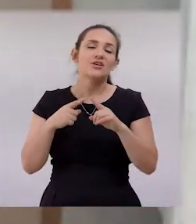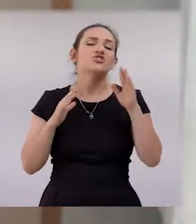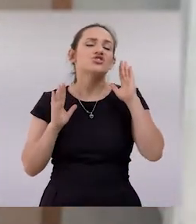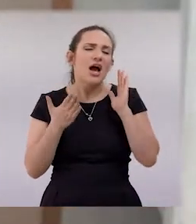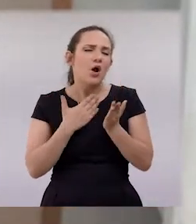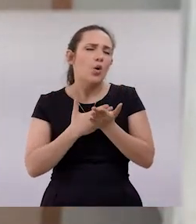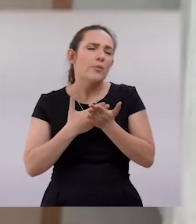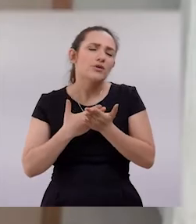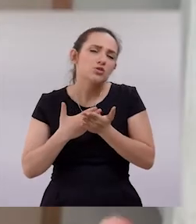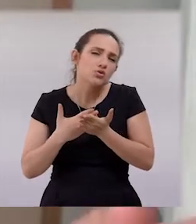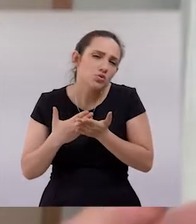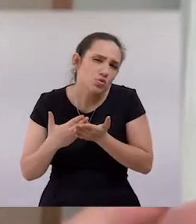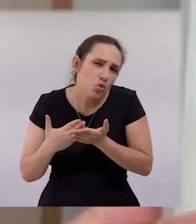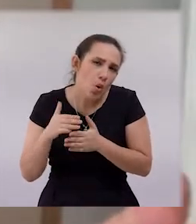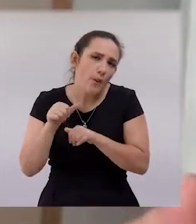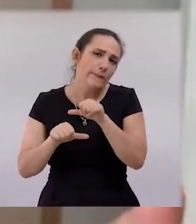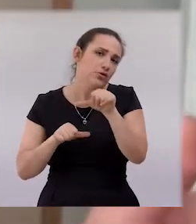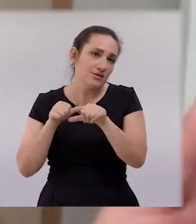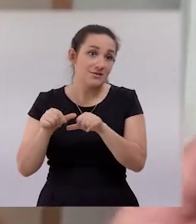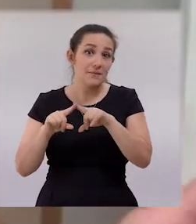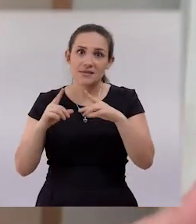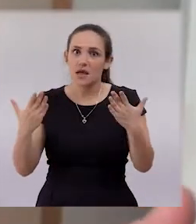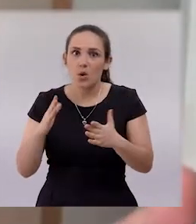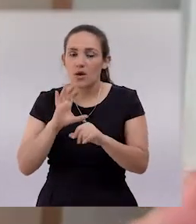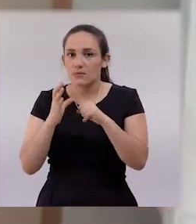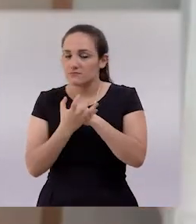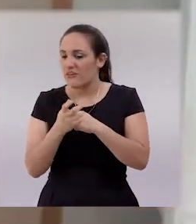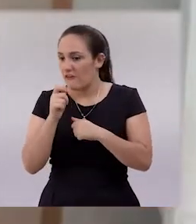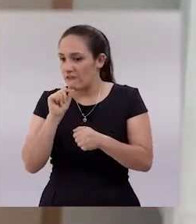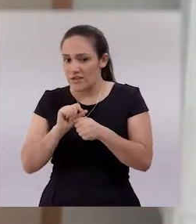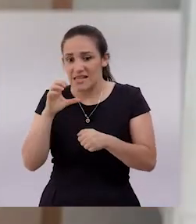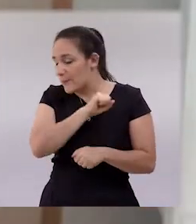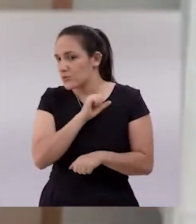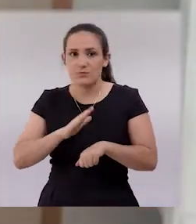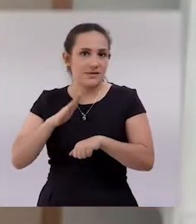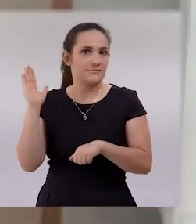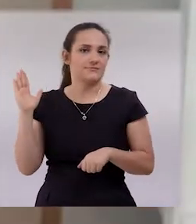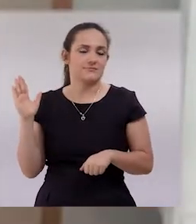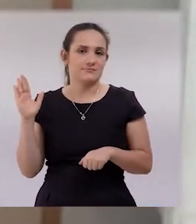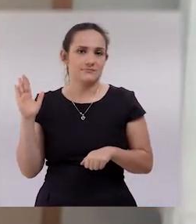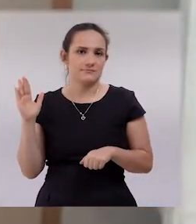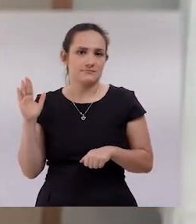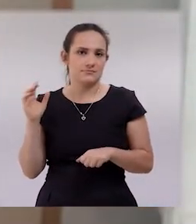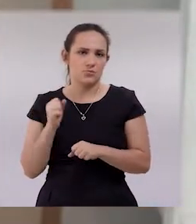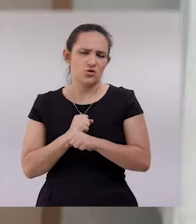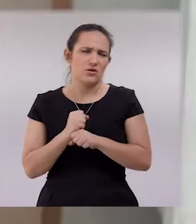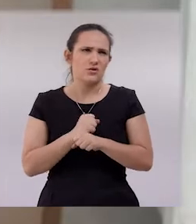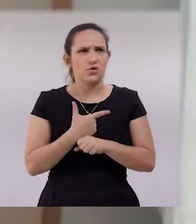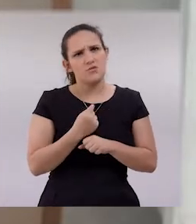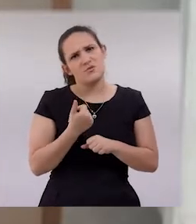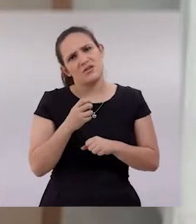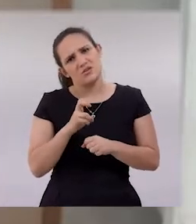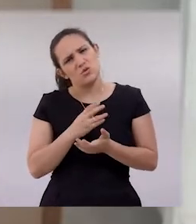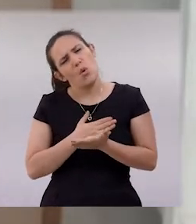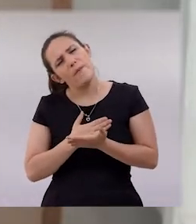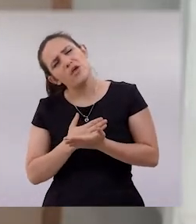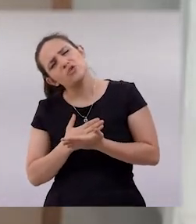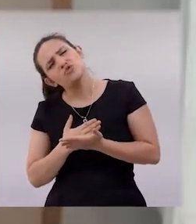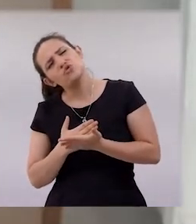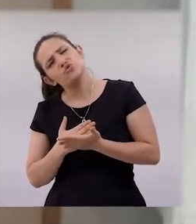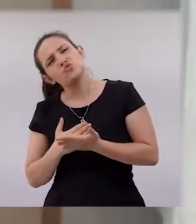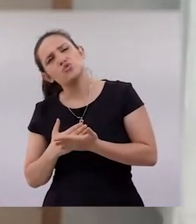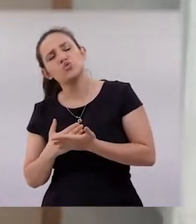notadas desde final de 2015 para cá, mas essas tendências tinham